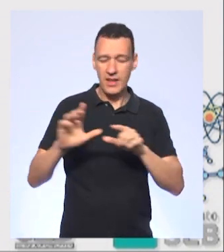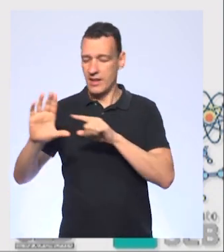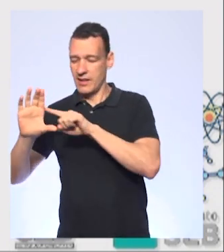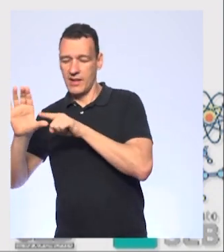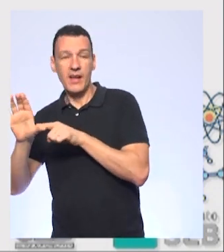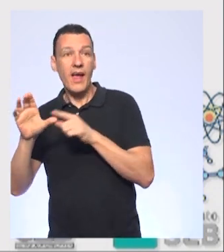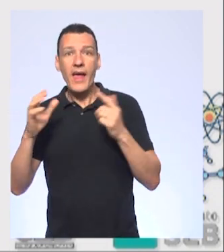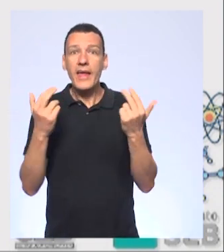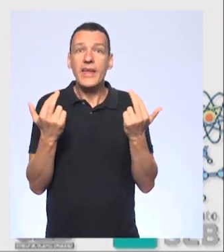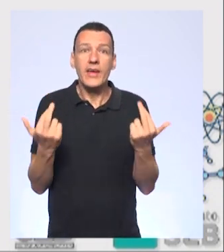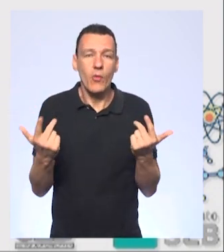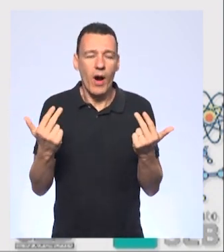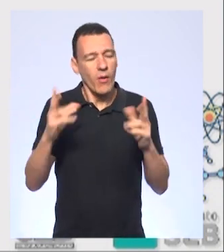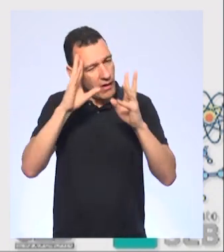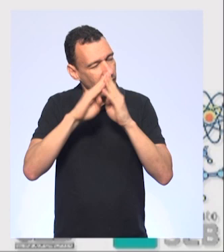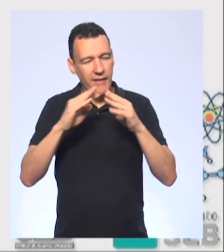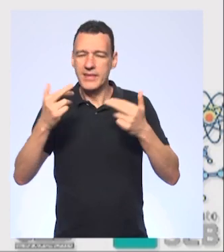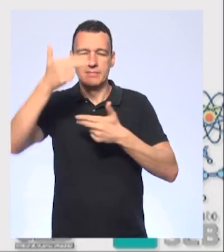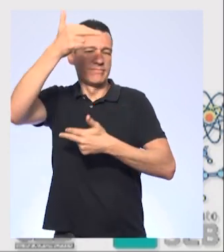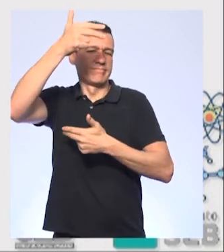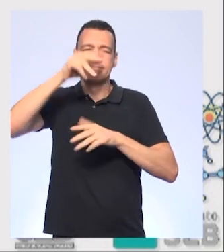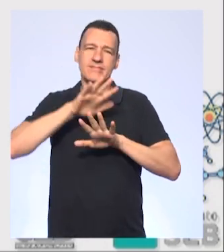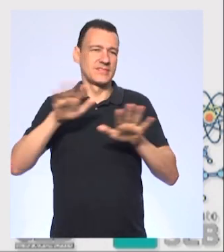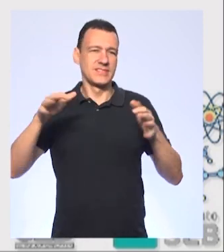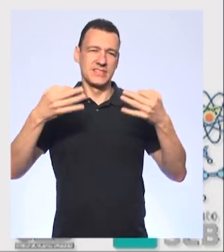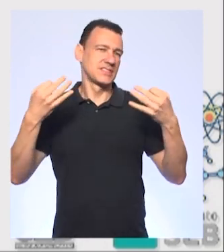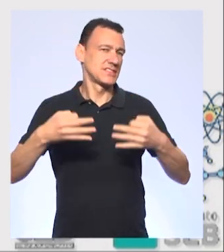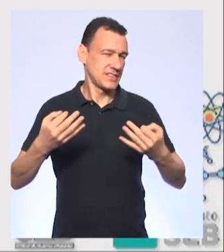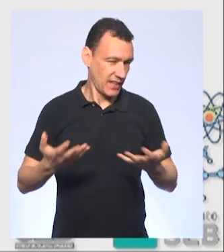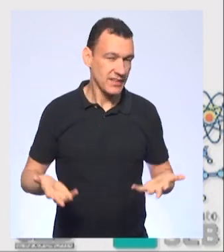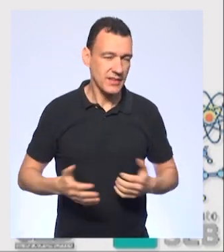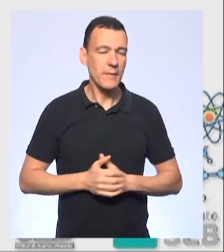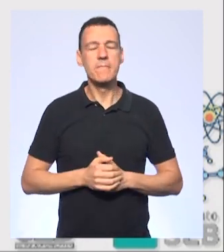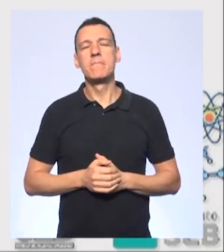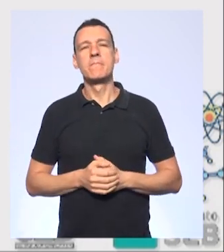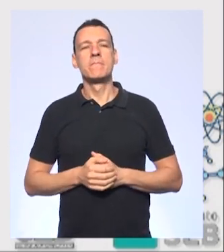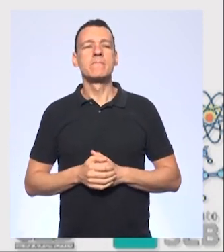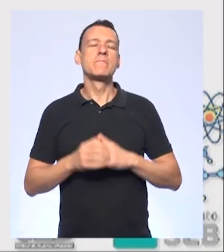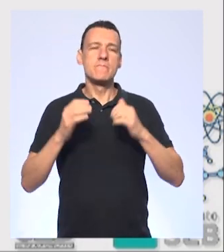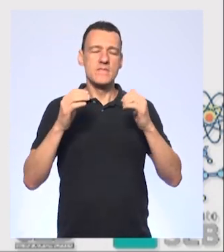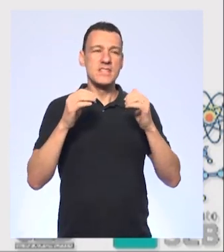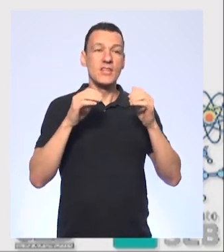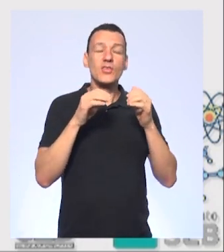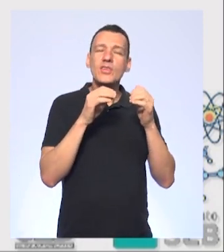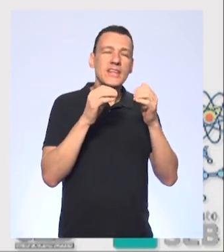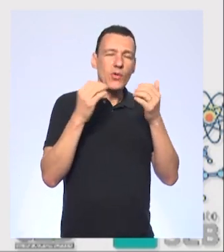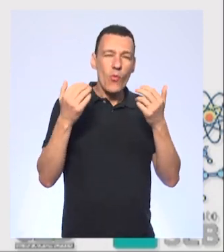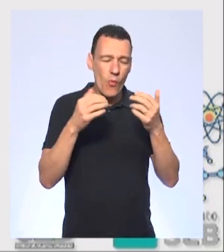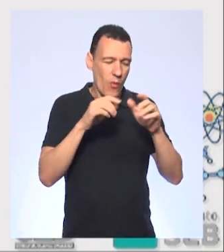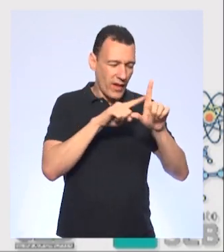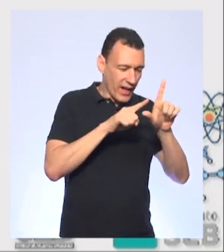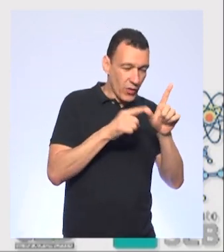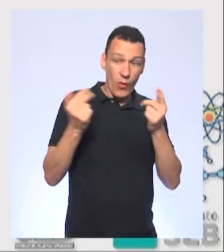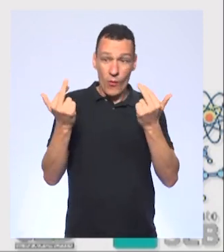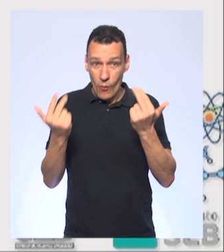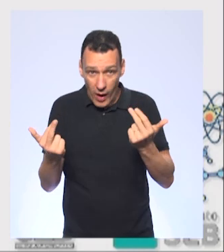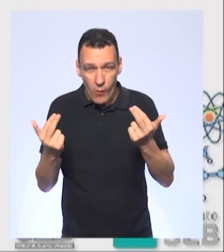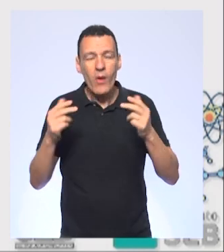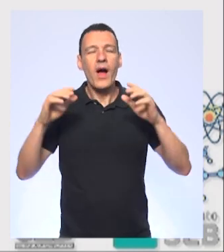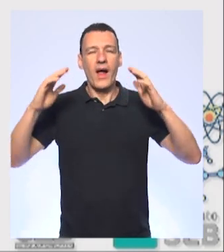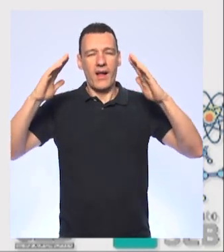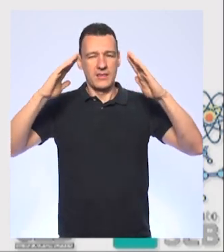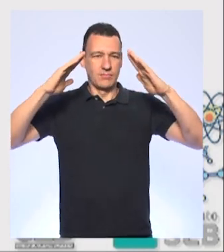iguais, lados proporcionais, todos na mesma proporção. Sabe o que agora eu